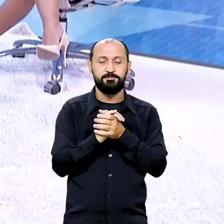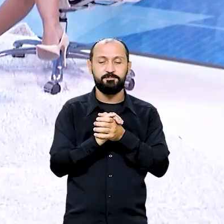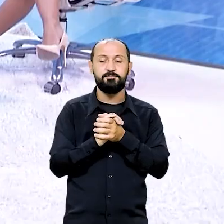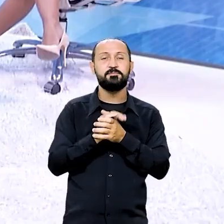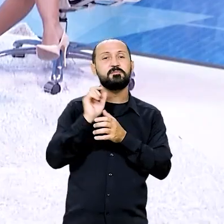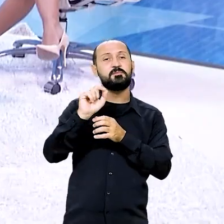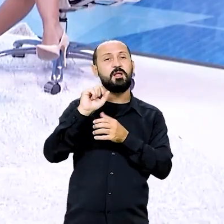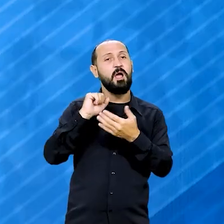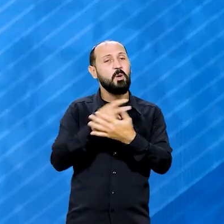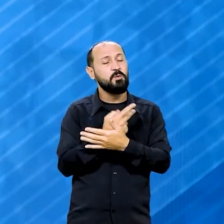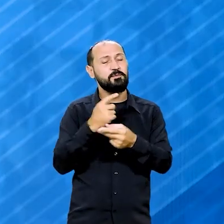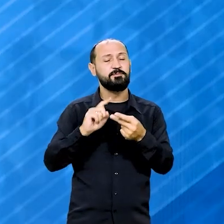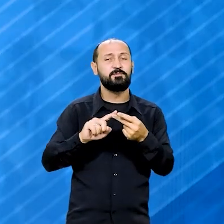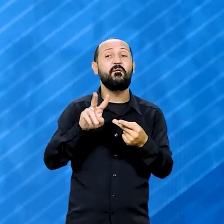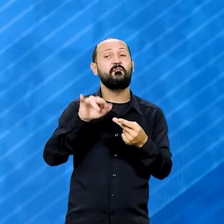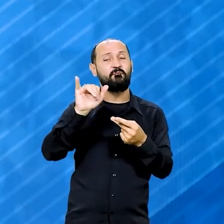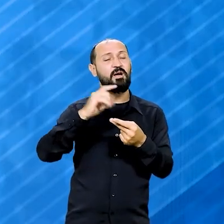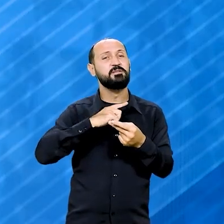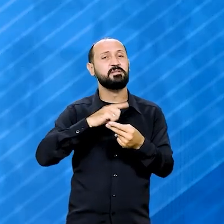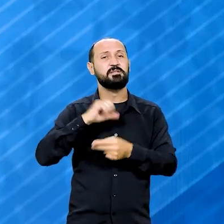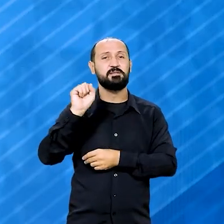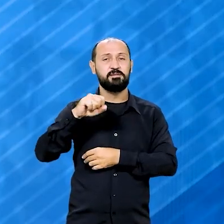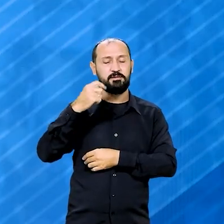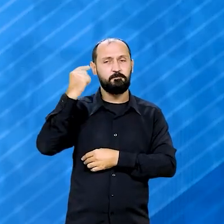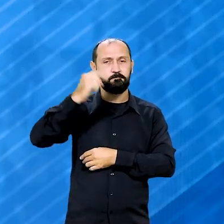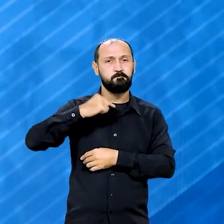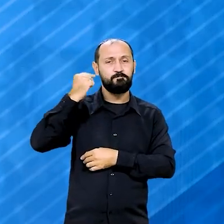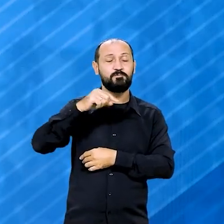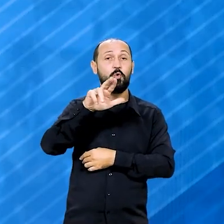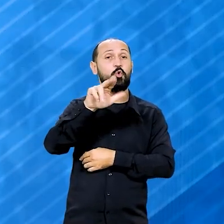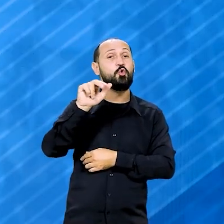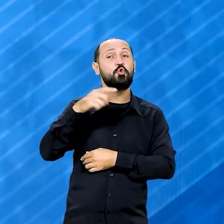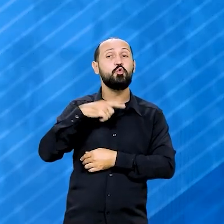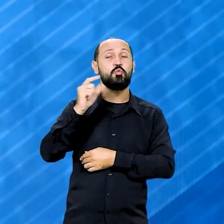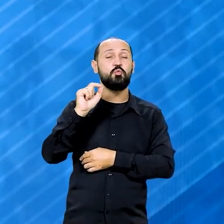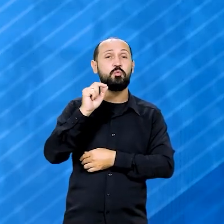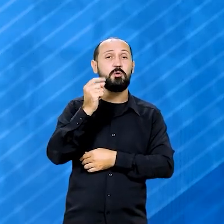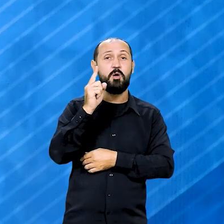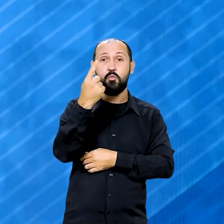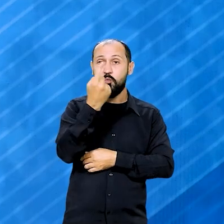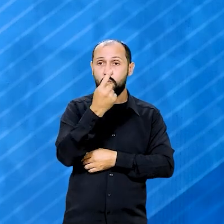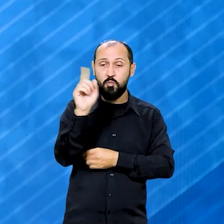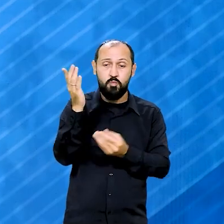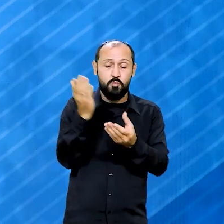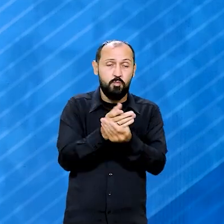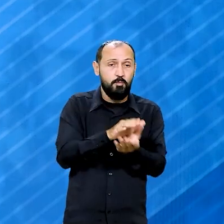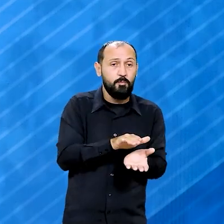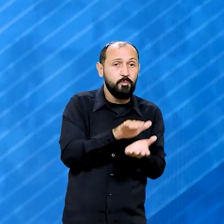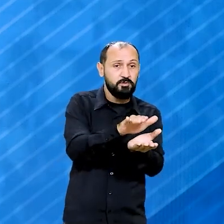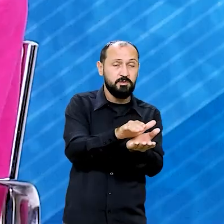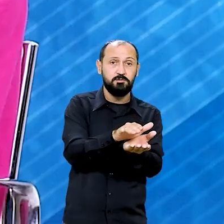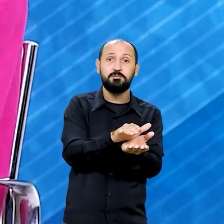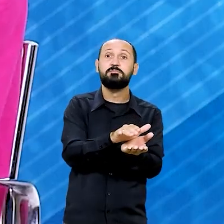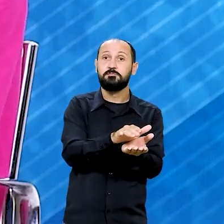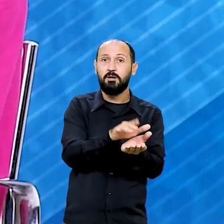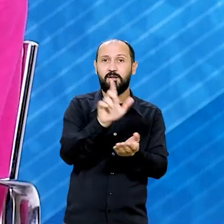percepção diferenciada. O que acontece? Vai existir advogados que nunca vão distribuir um